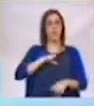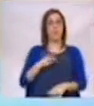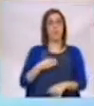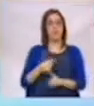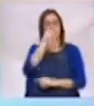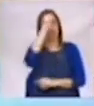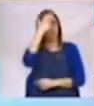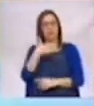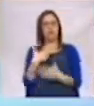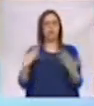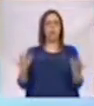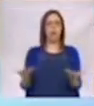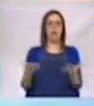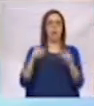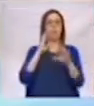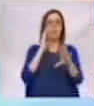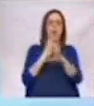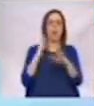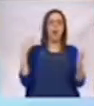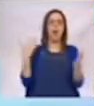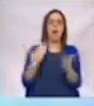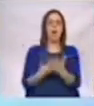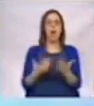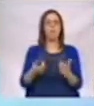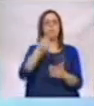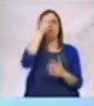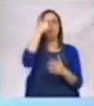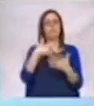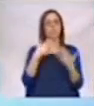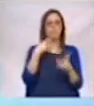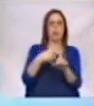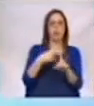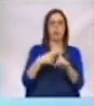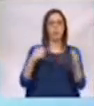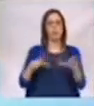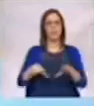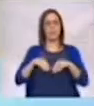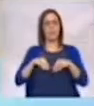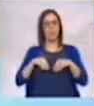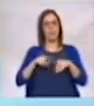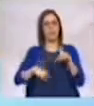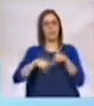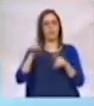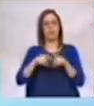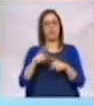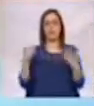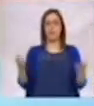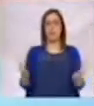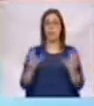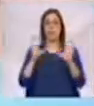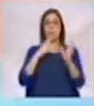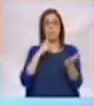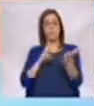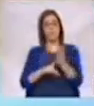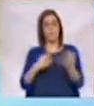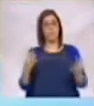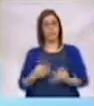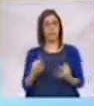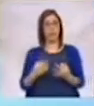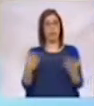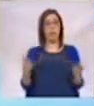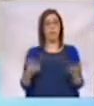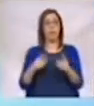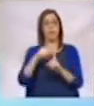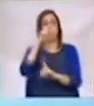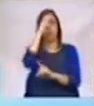refugiados no mundo, a sua história, e particularmente dos últimos anos, é uma história positiva de acolhimento de refugiados. É verdade